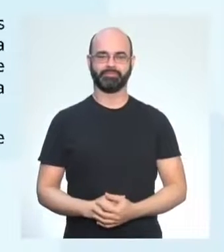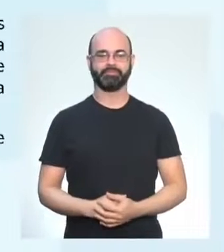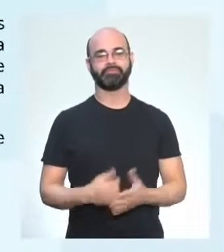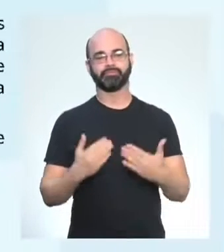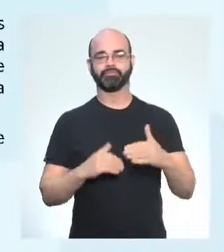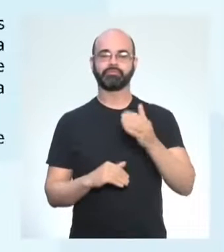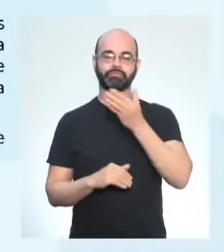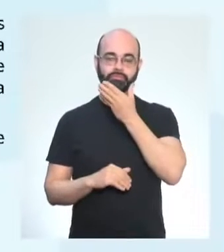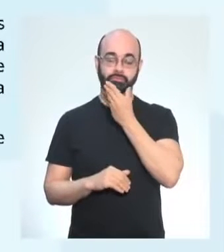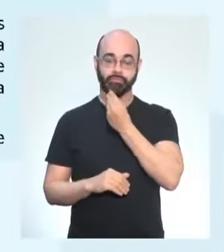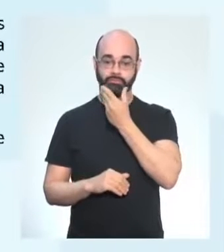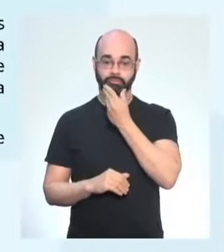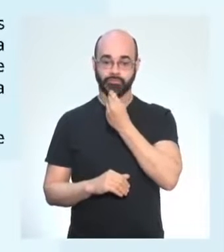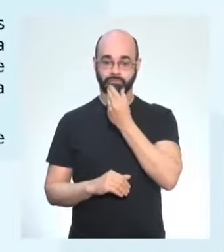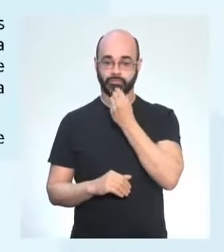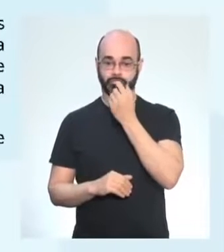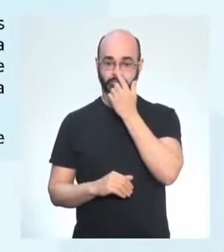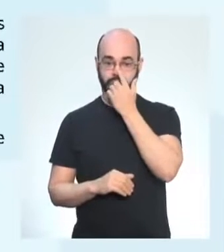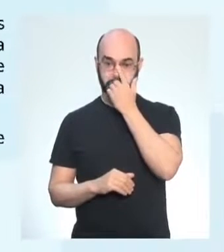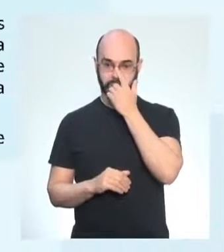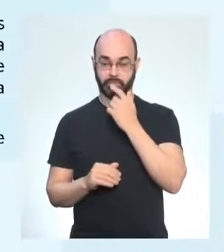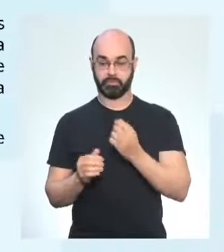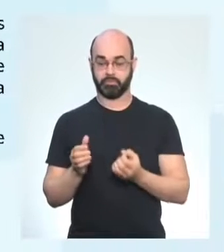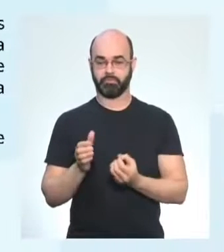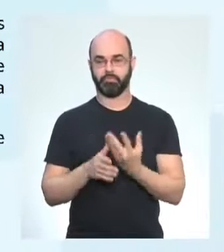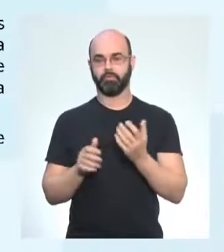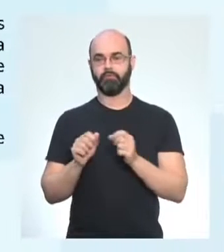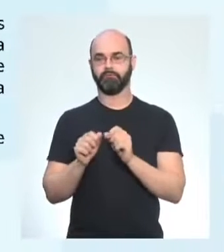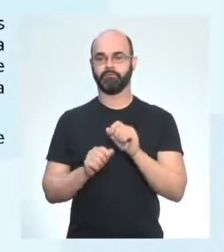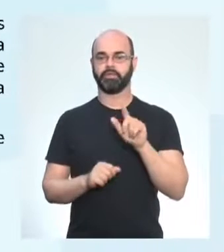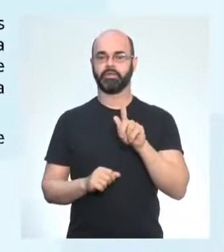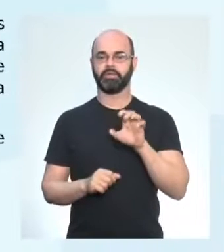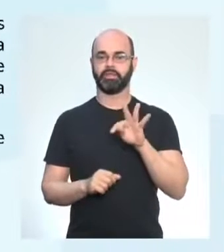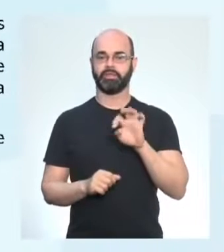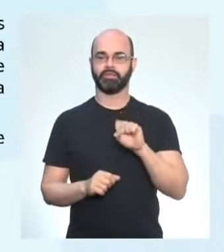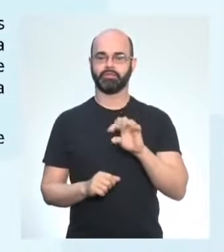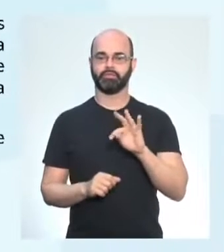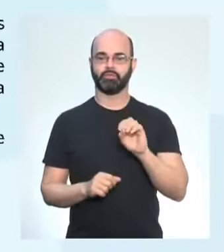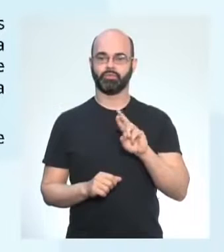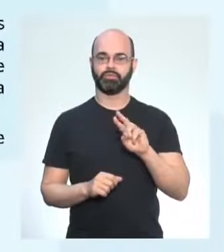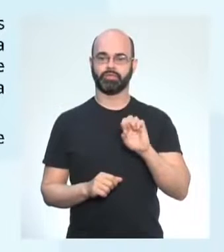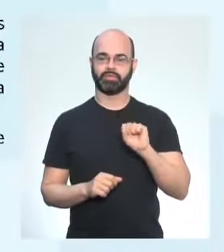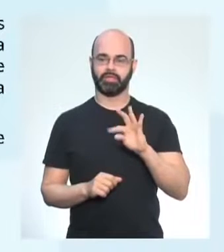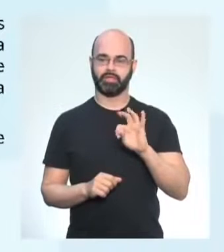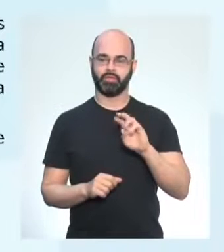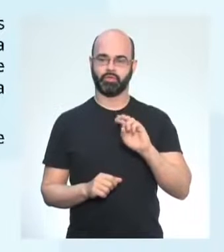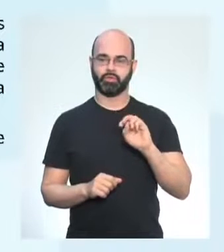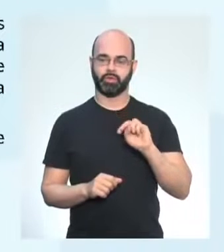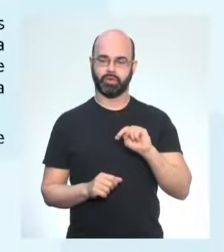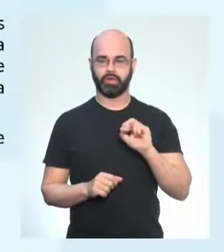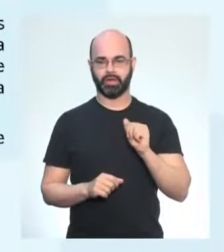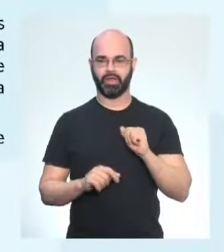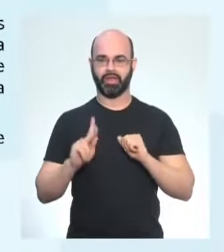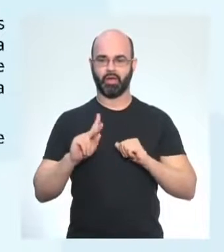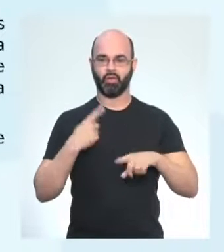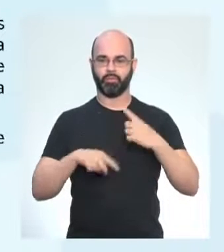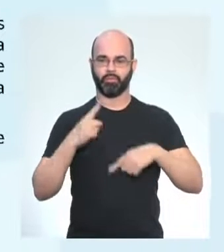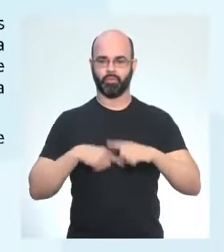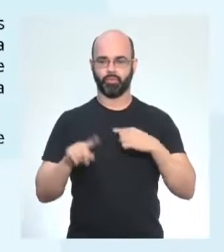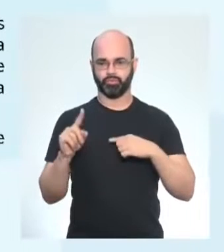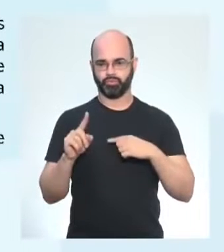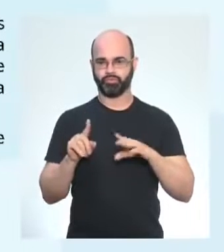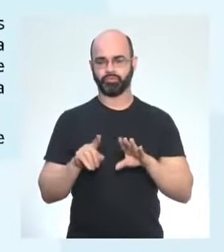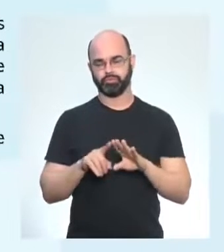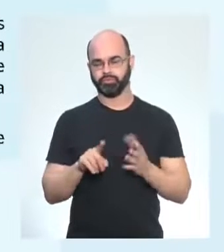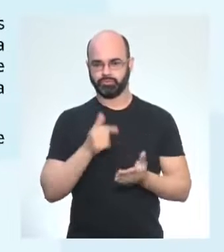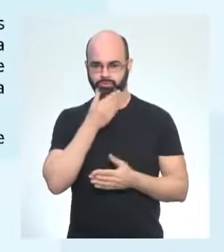homens vai estimular a produção de testosterona, que é o hormônio masculino. Tá bom? E também tem o hormônio de